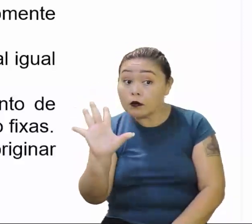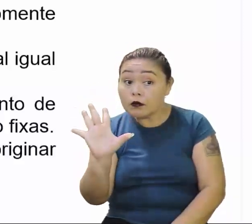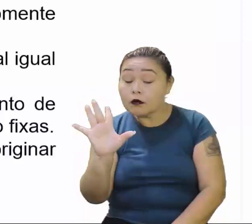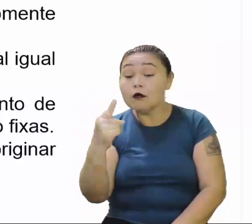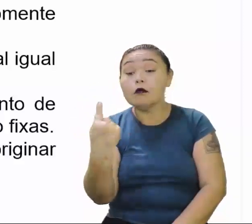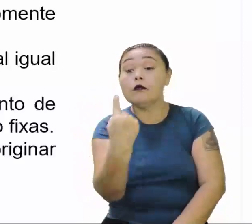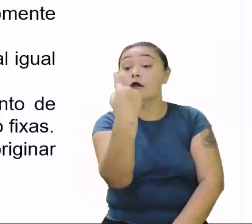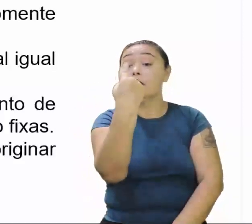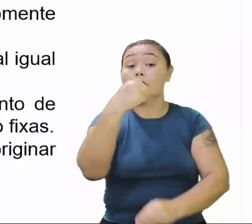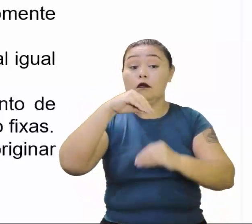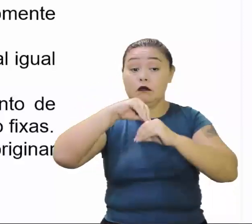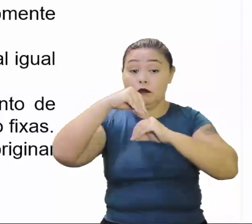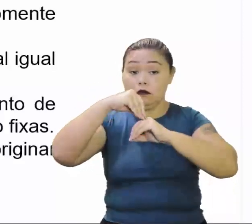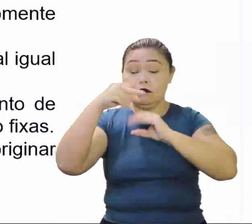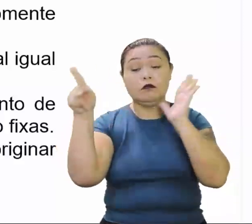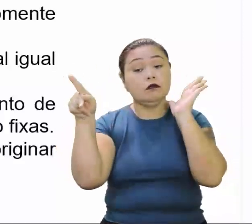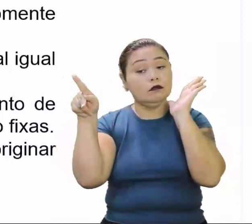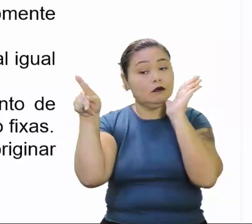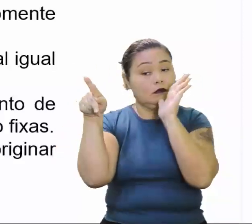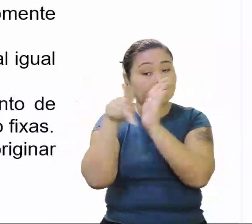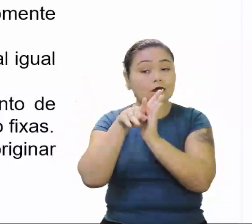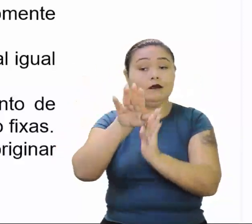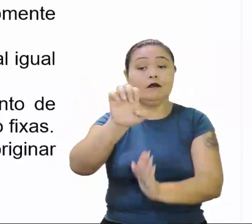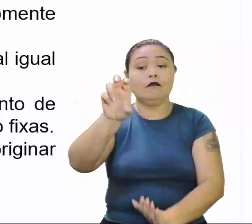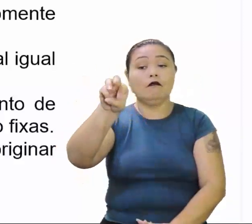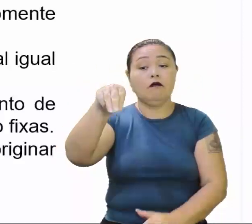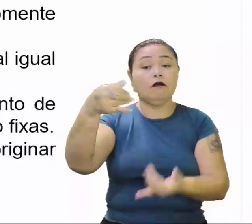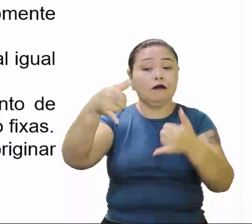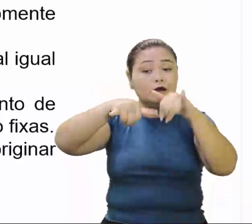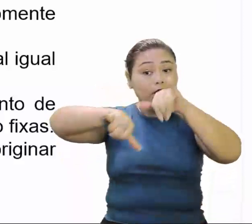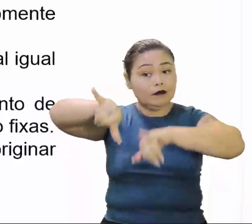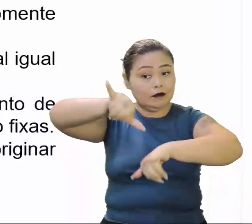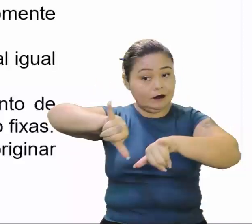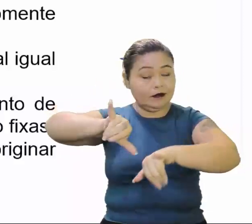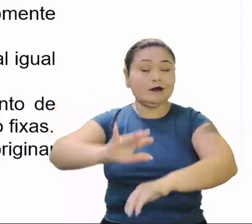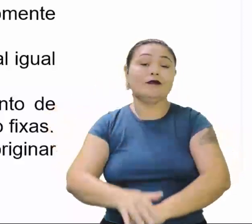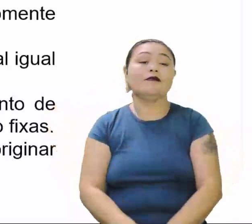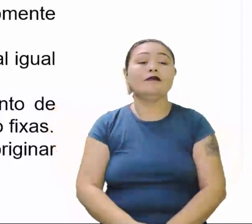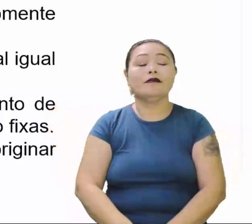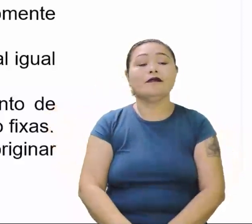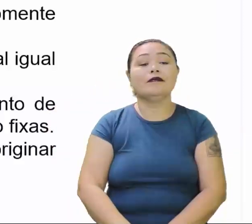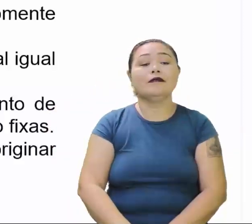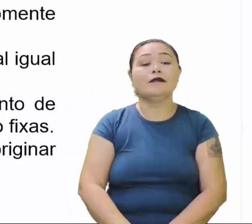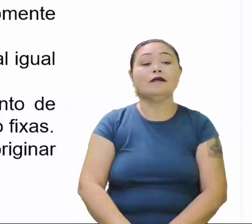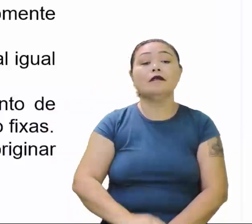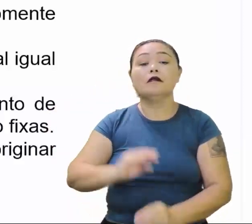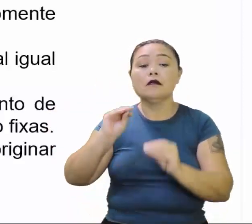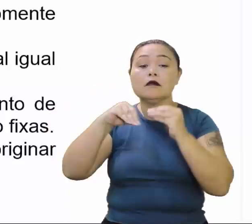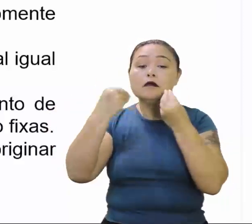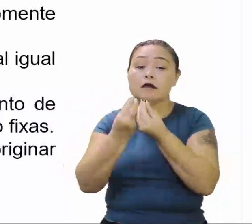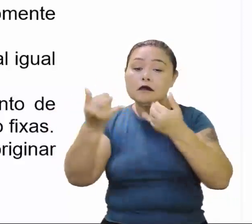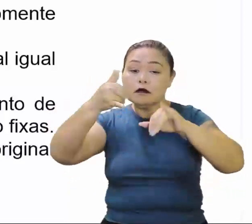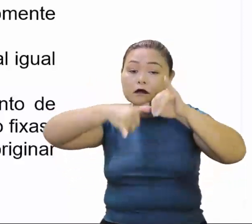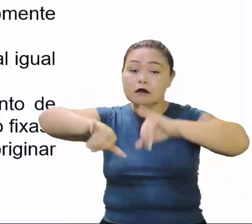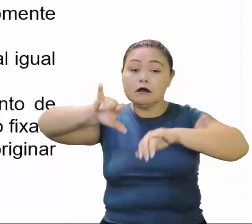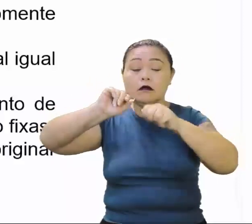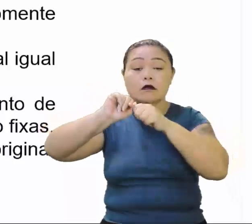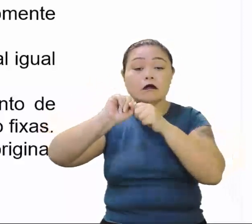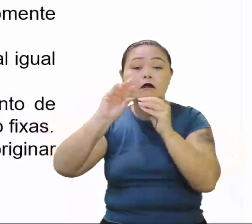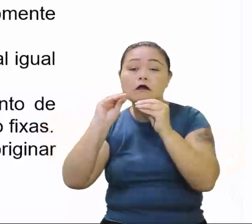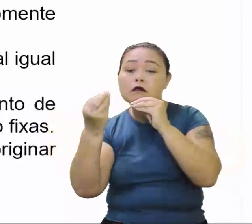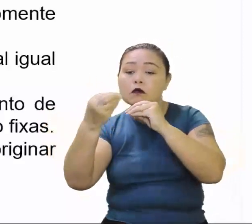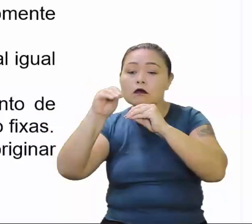somente por átomos do mesmo elemento químico. Uma substância química possui